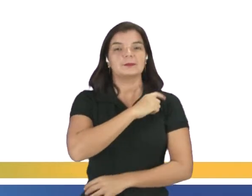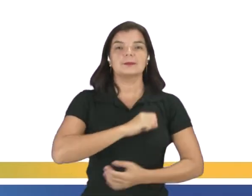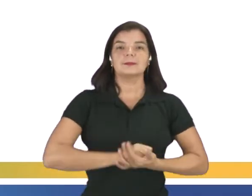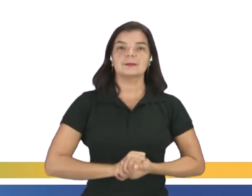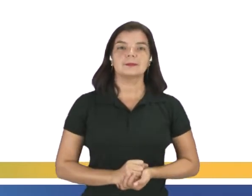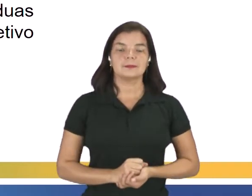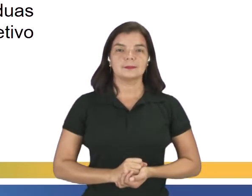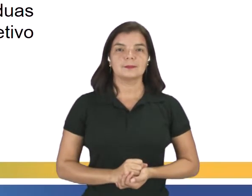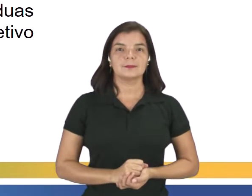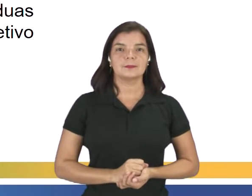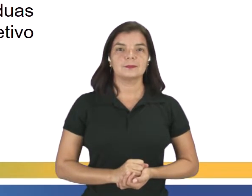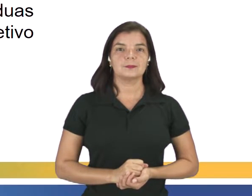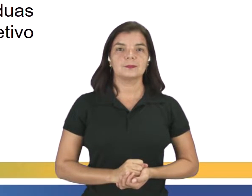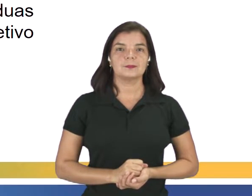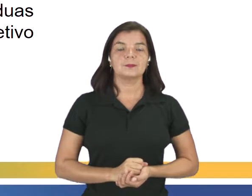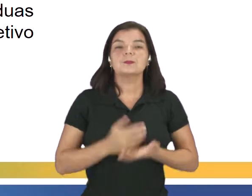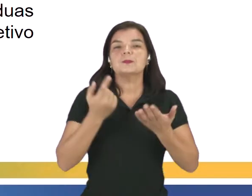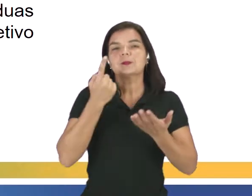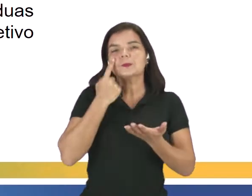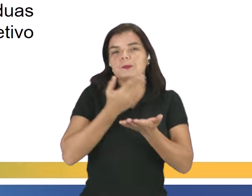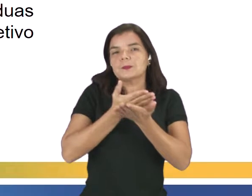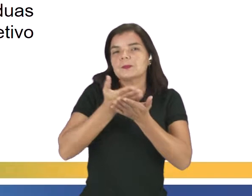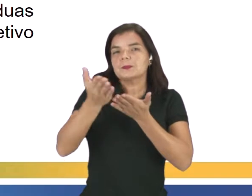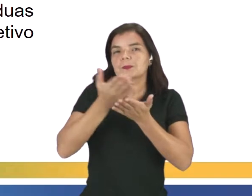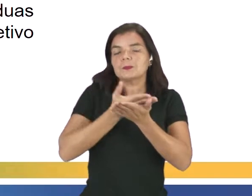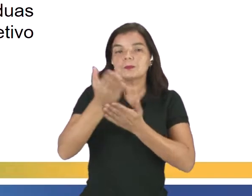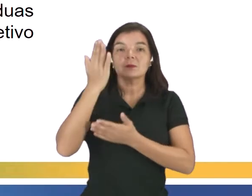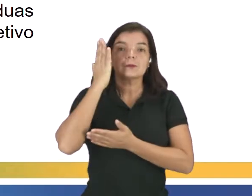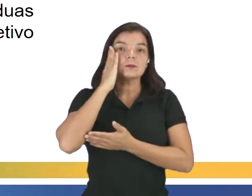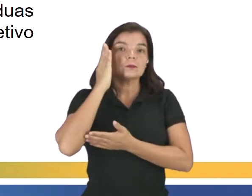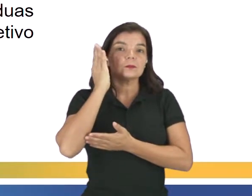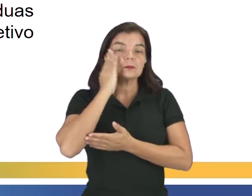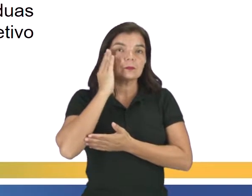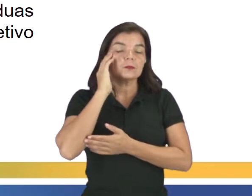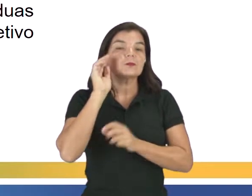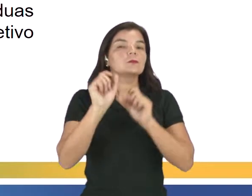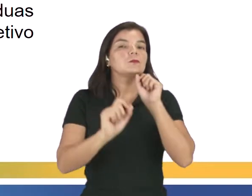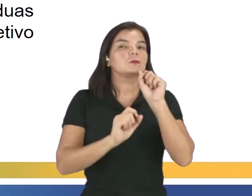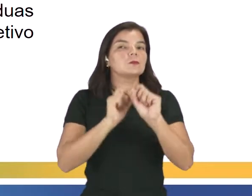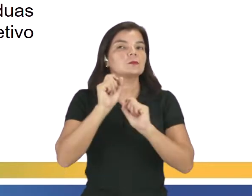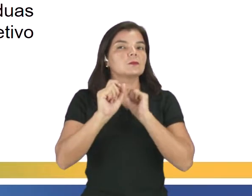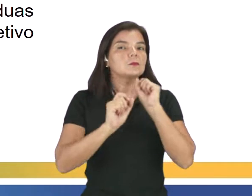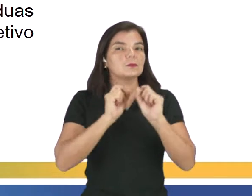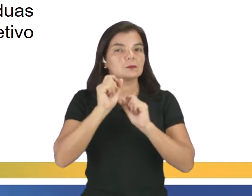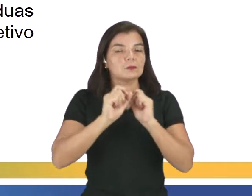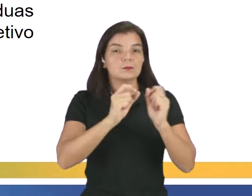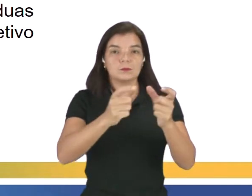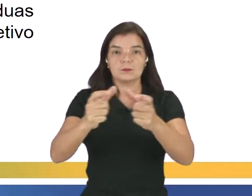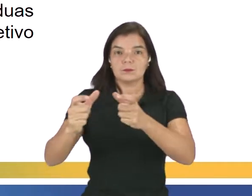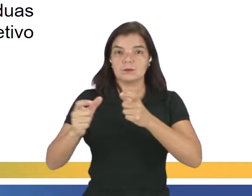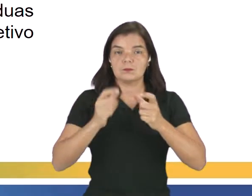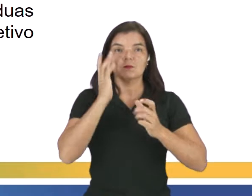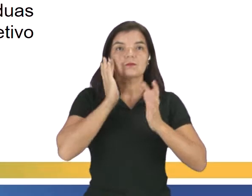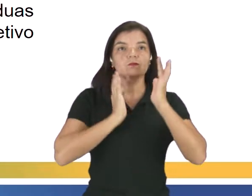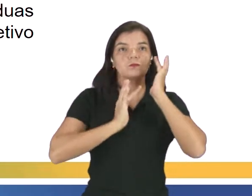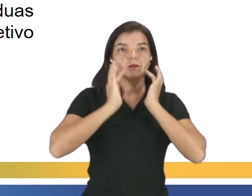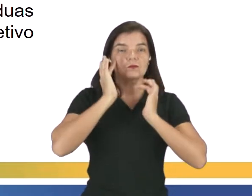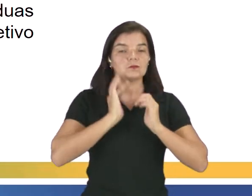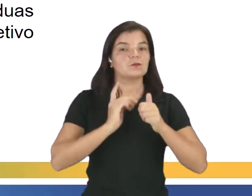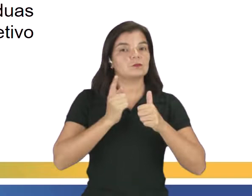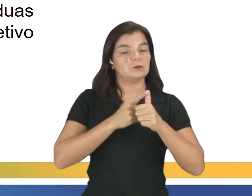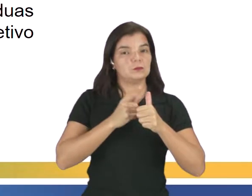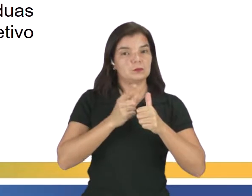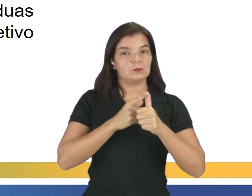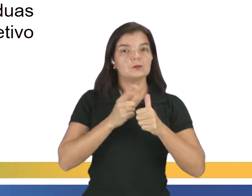médio. Nós vamos começar entendendo o que vem a ser o espaço teatral.